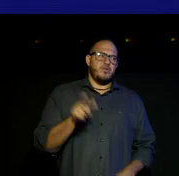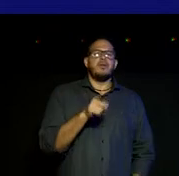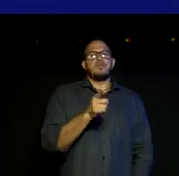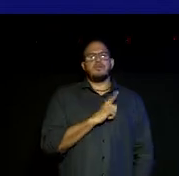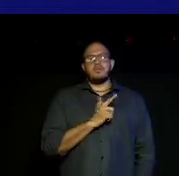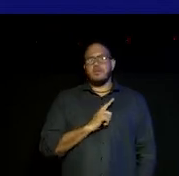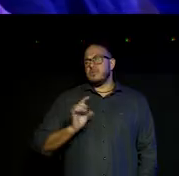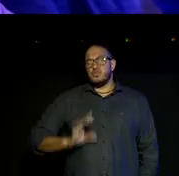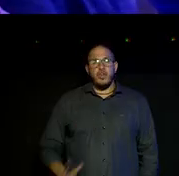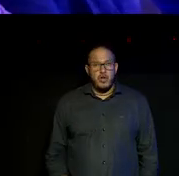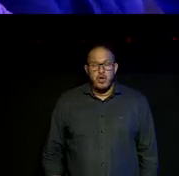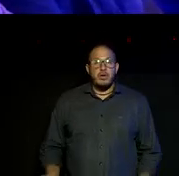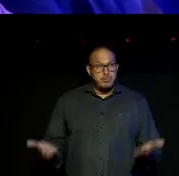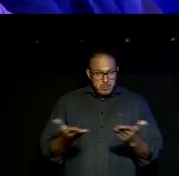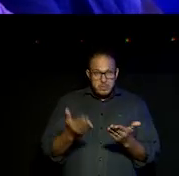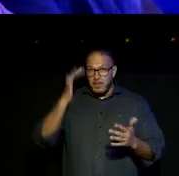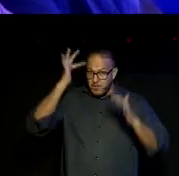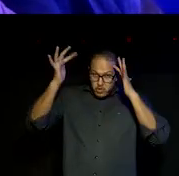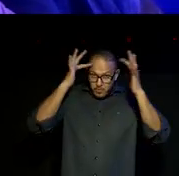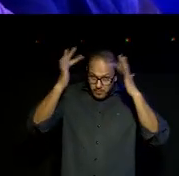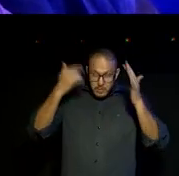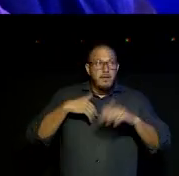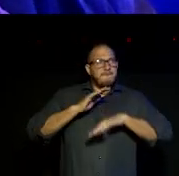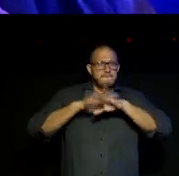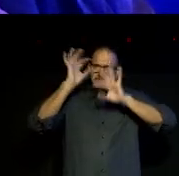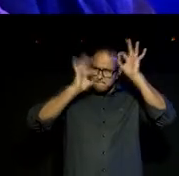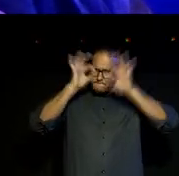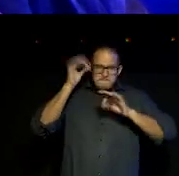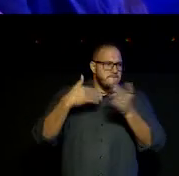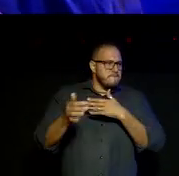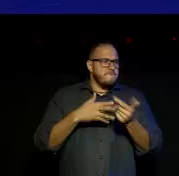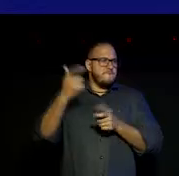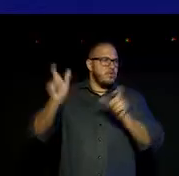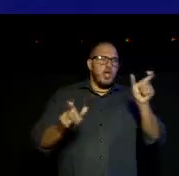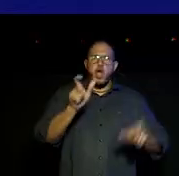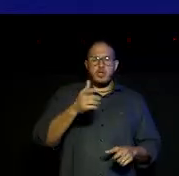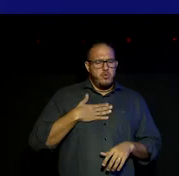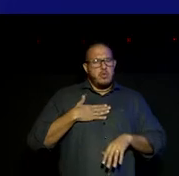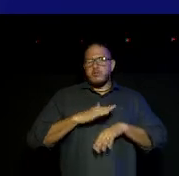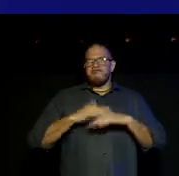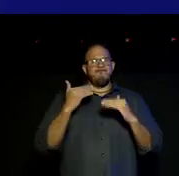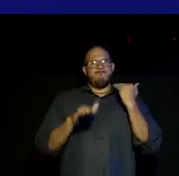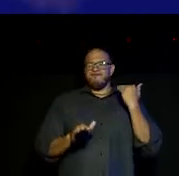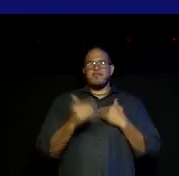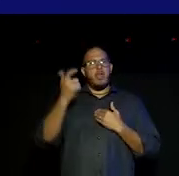vai sobrar, mais nada. E a filosofia trabalha para construir isso. Qualquer outra coisa não é comigo, é outro departamento.